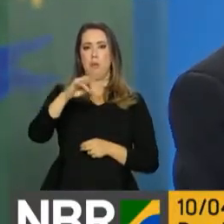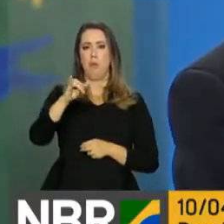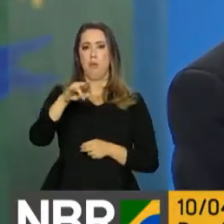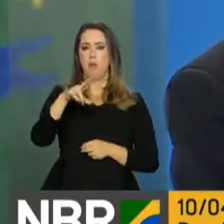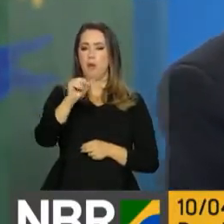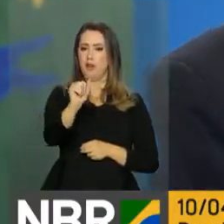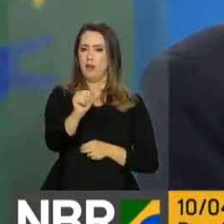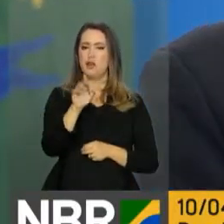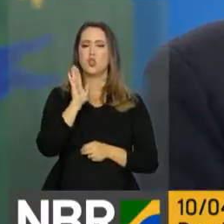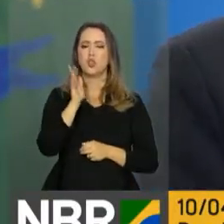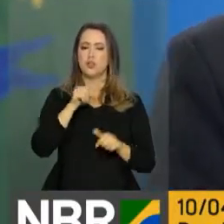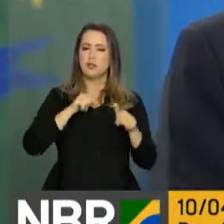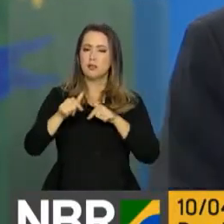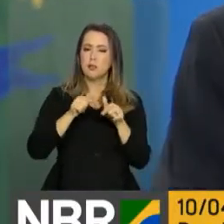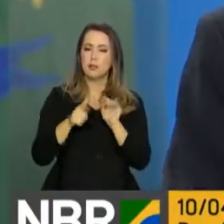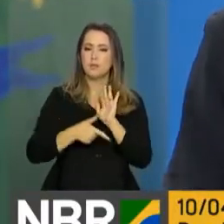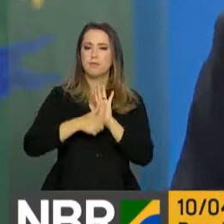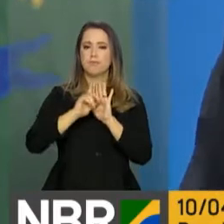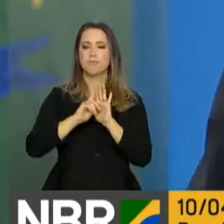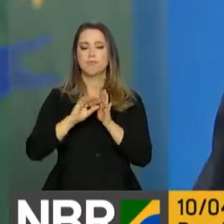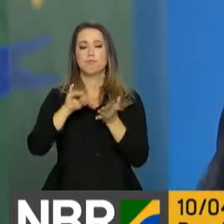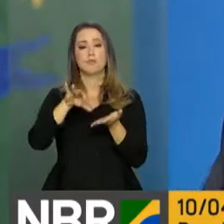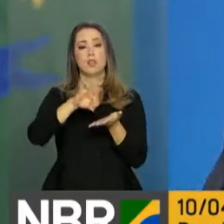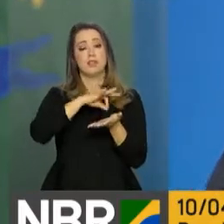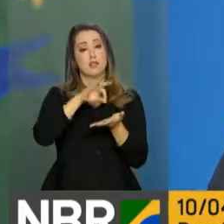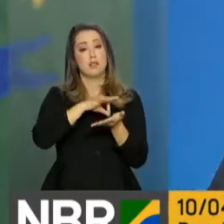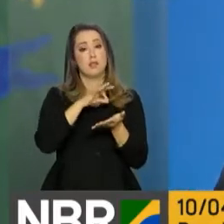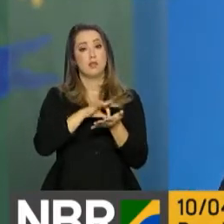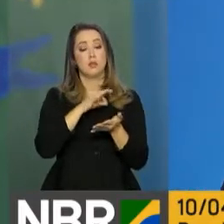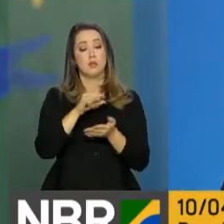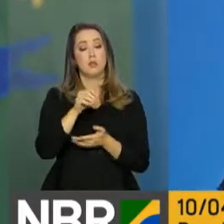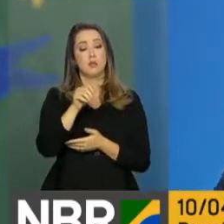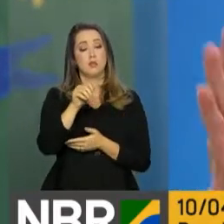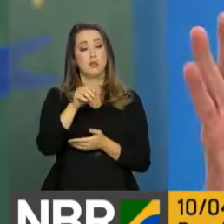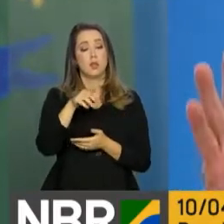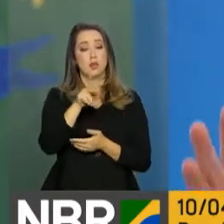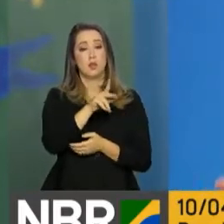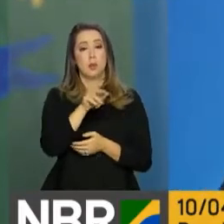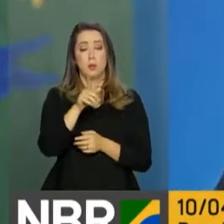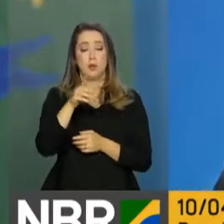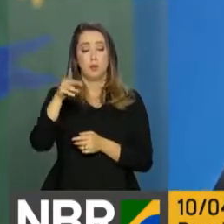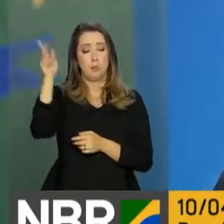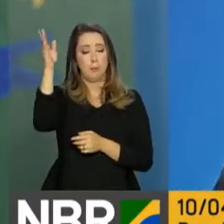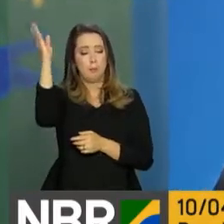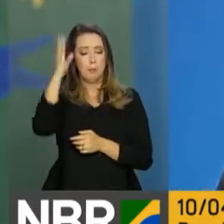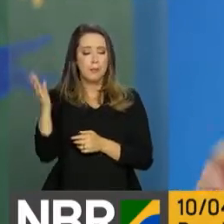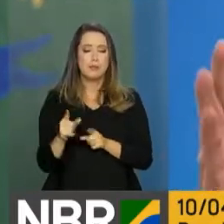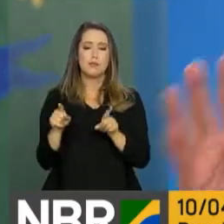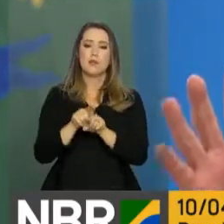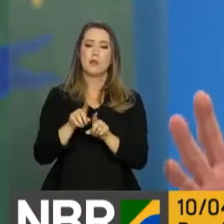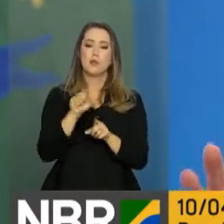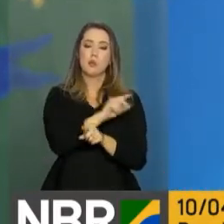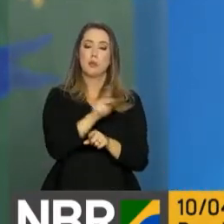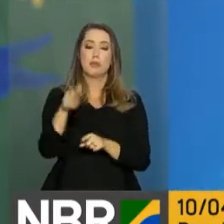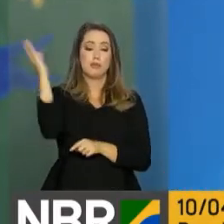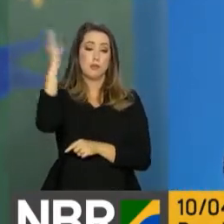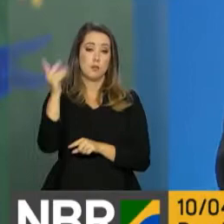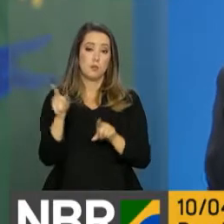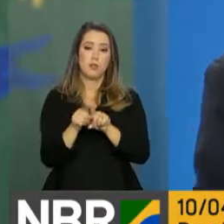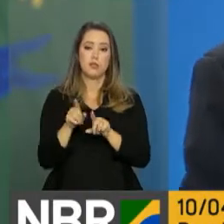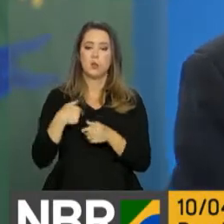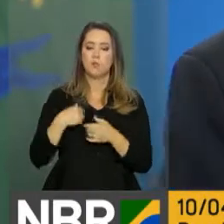nós na Secretaria-Geral da Presidência. Eu não preciso estender-me quanto à clareza de ideias